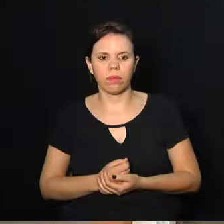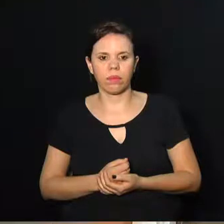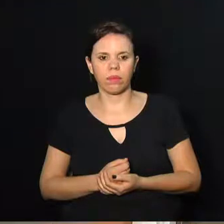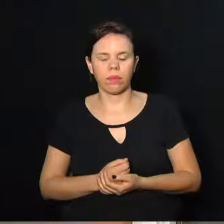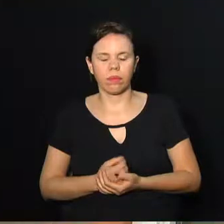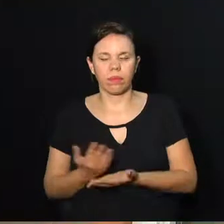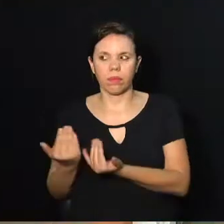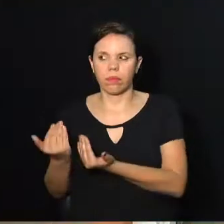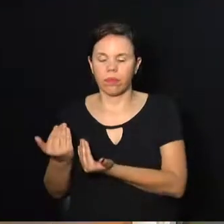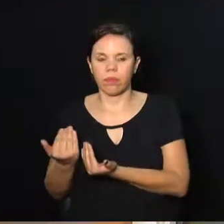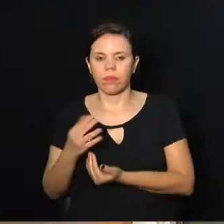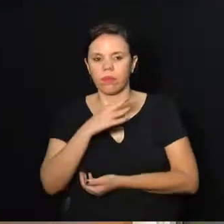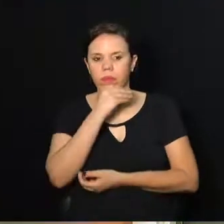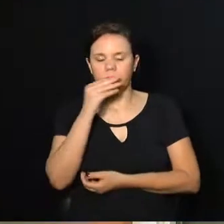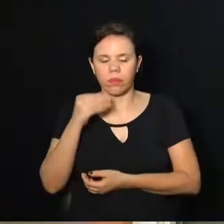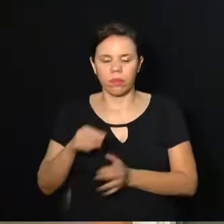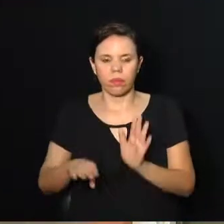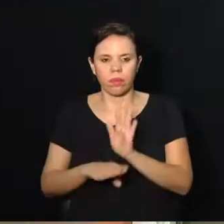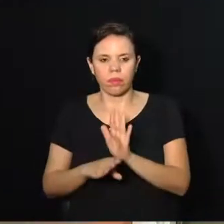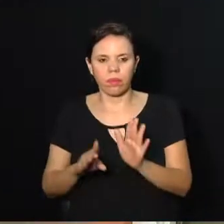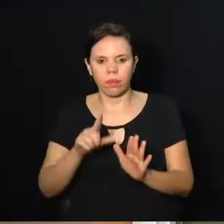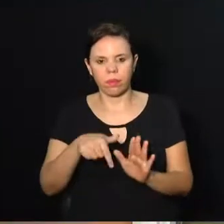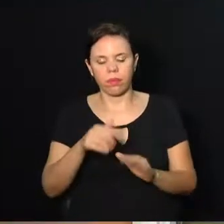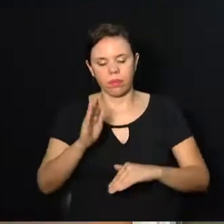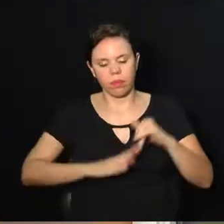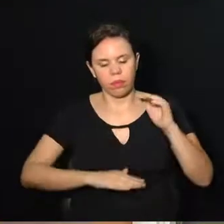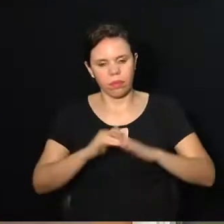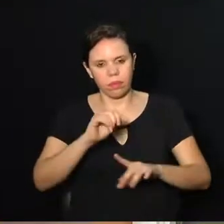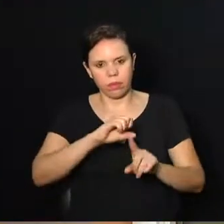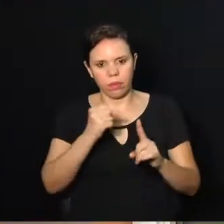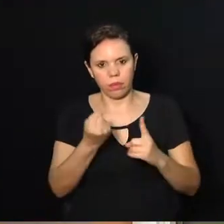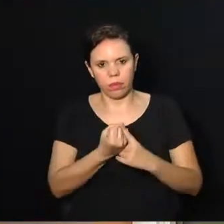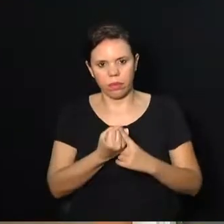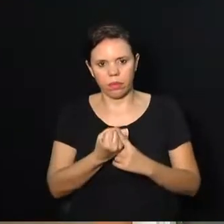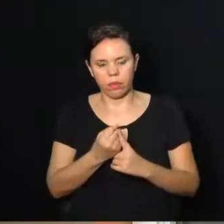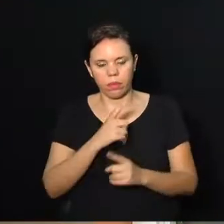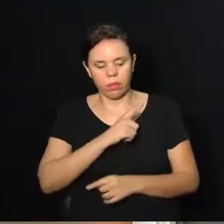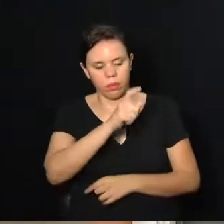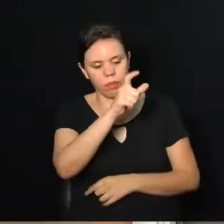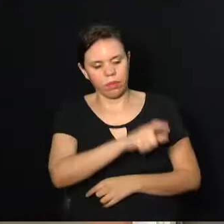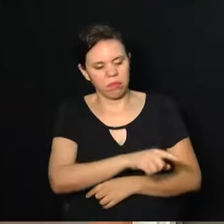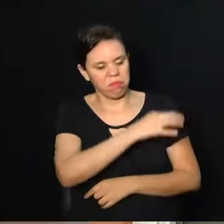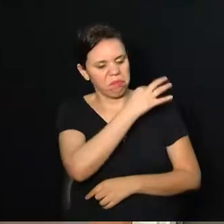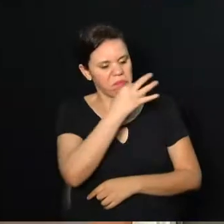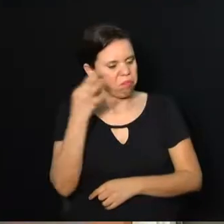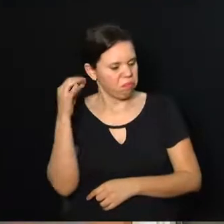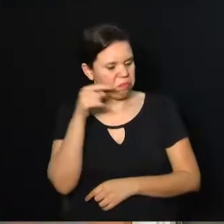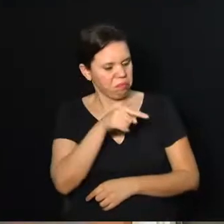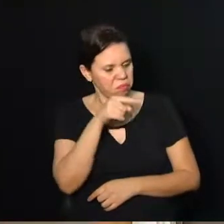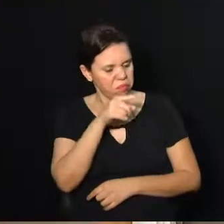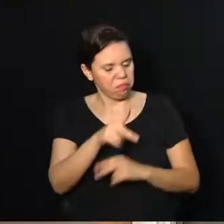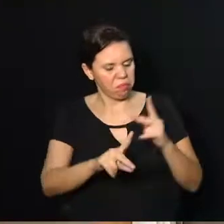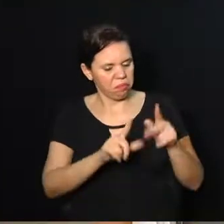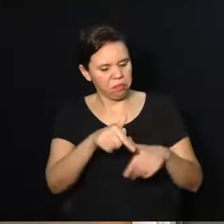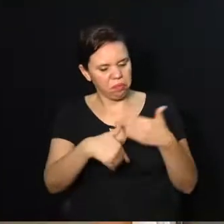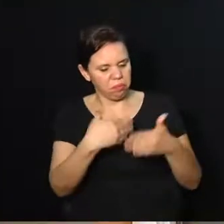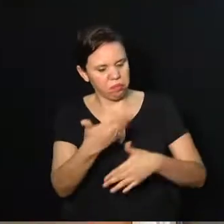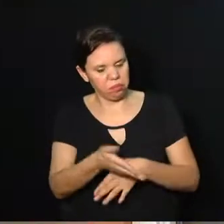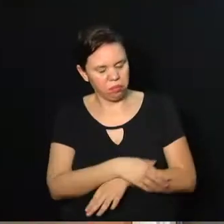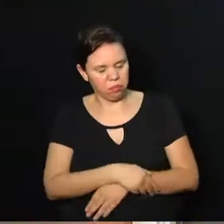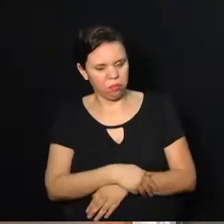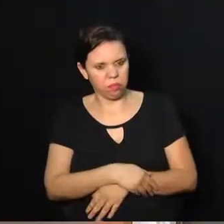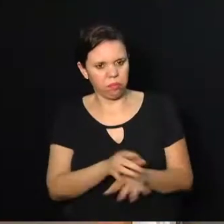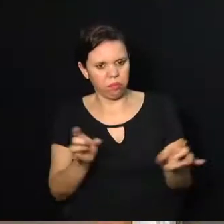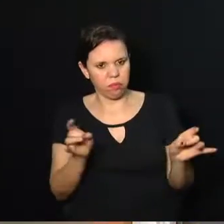dos jovens, adolescentes, era assistente social. Eu tive uma assistente social fantástica e logo depois que saímos lá